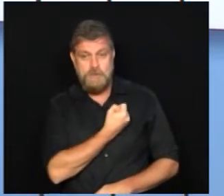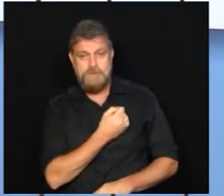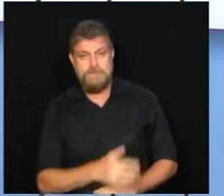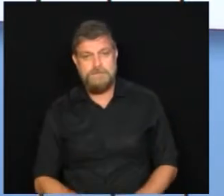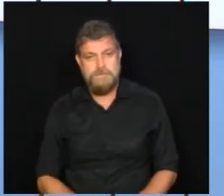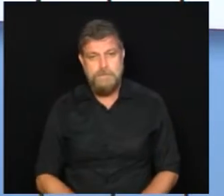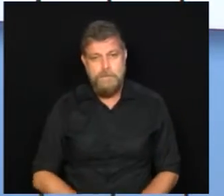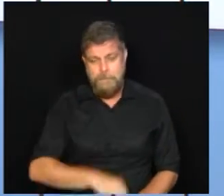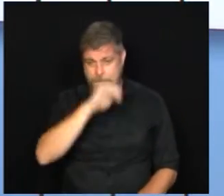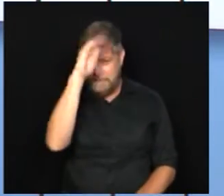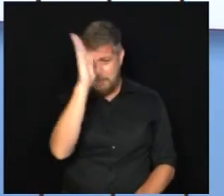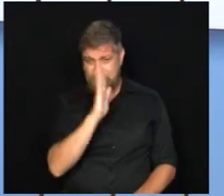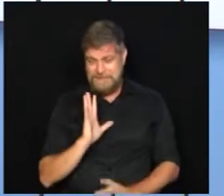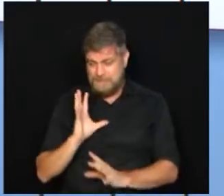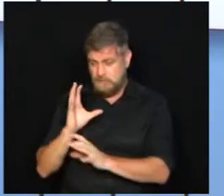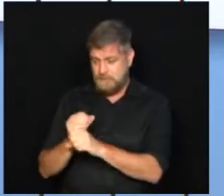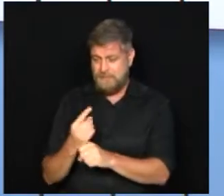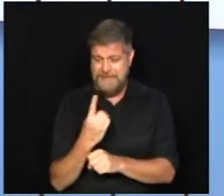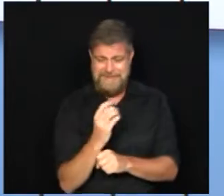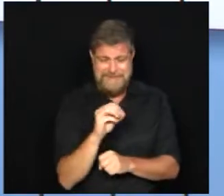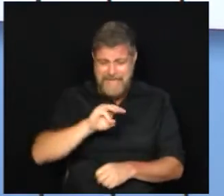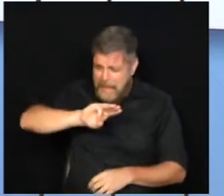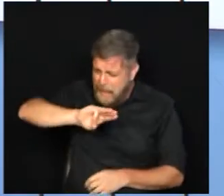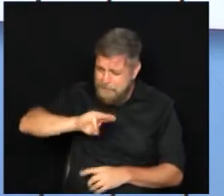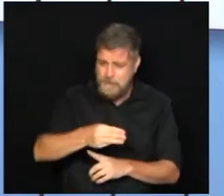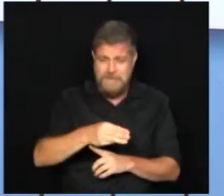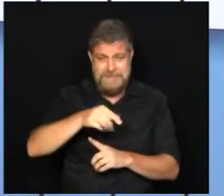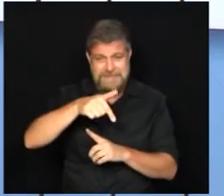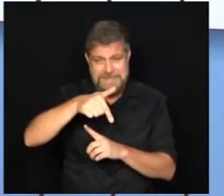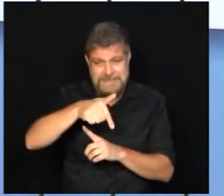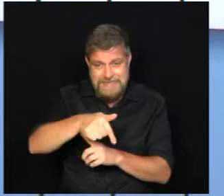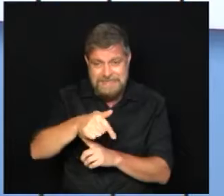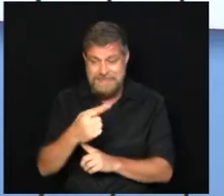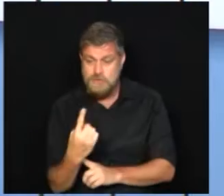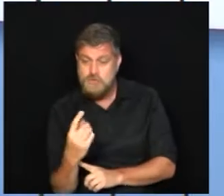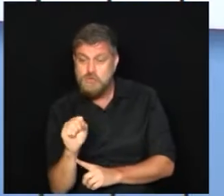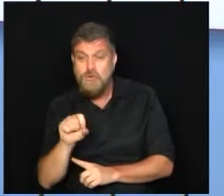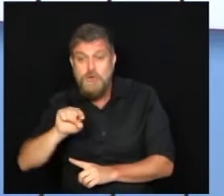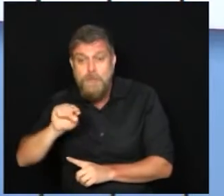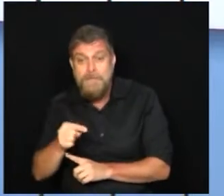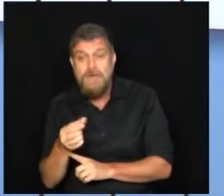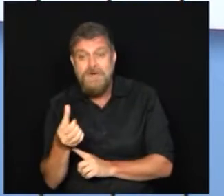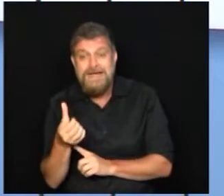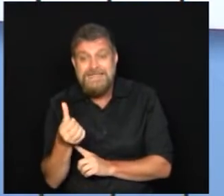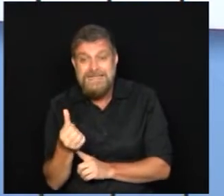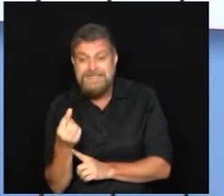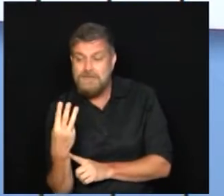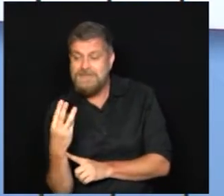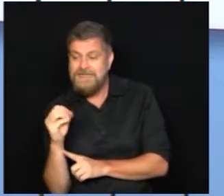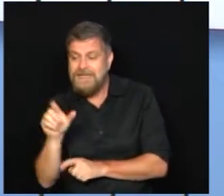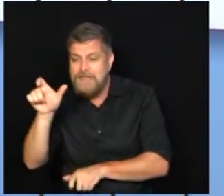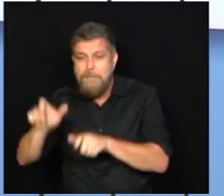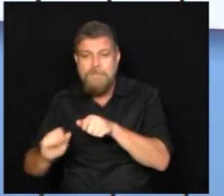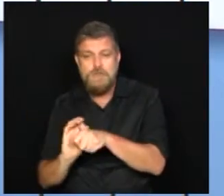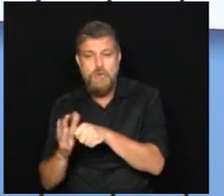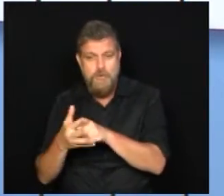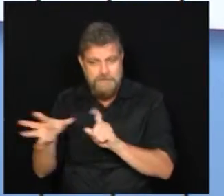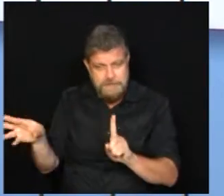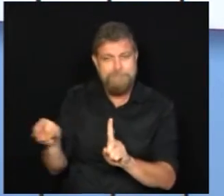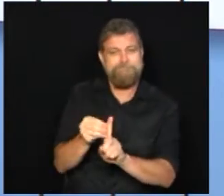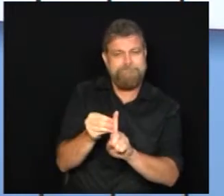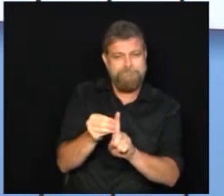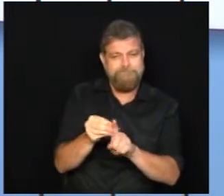no Brasil nós temos 10 milhões 718 1630 casos da cor